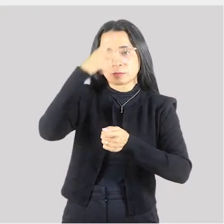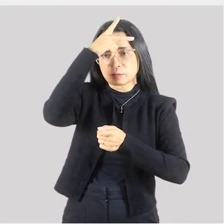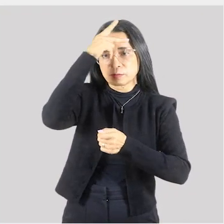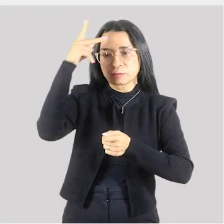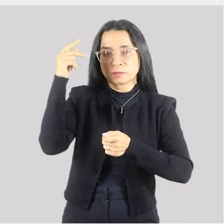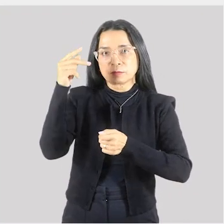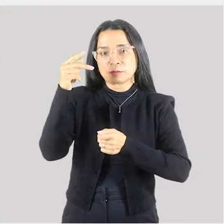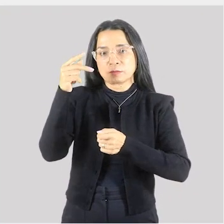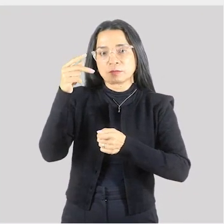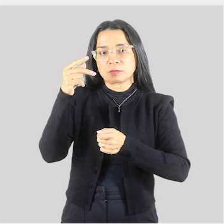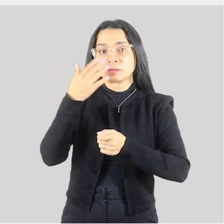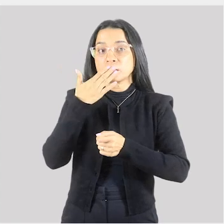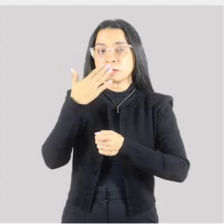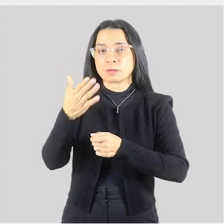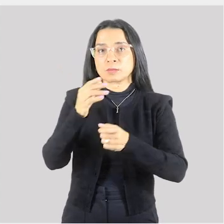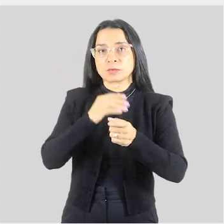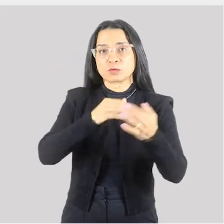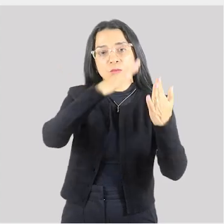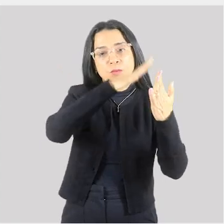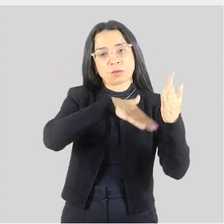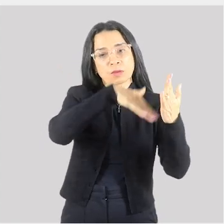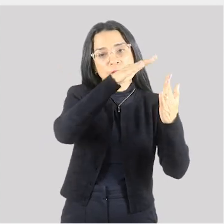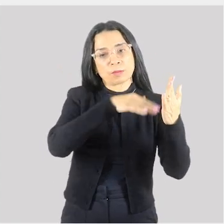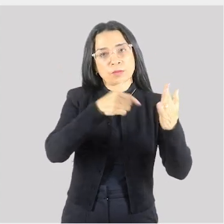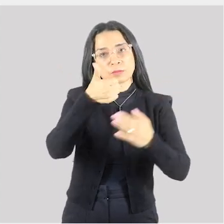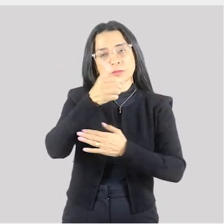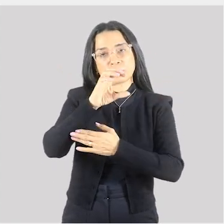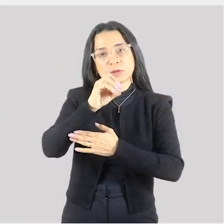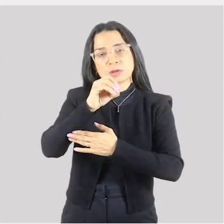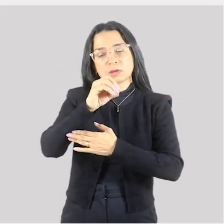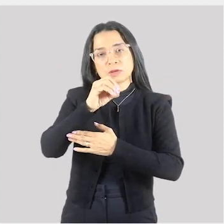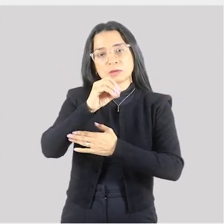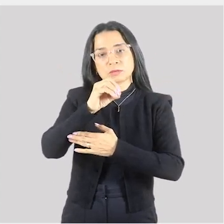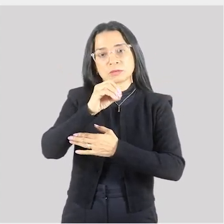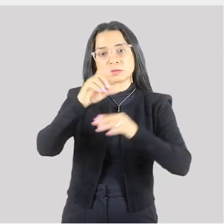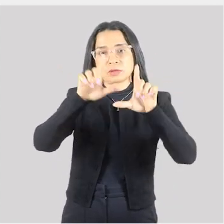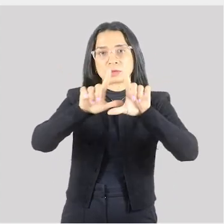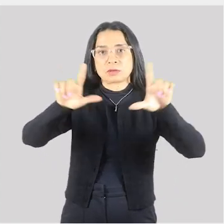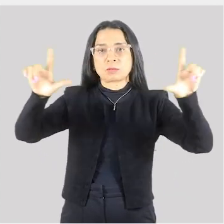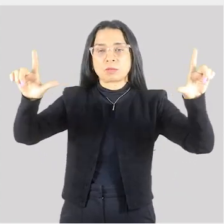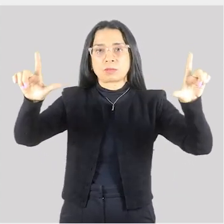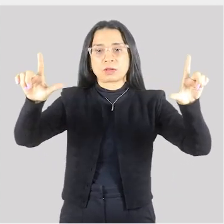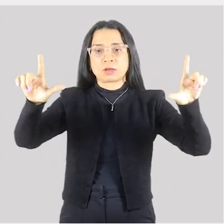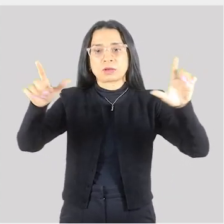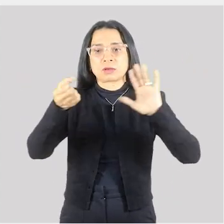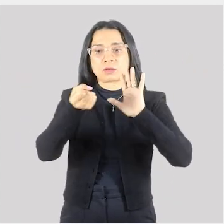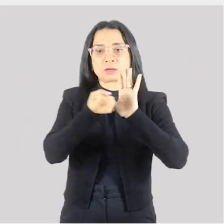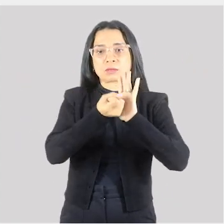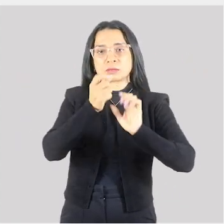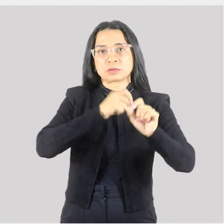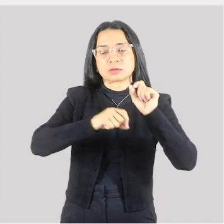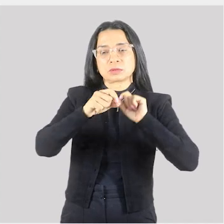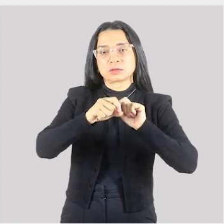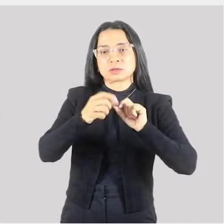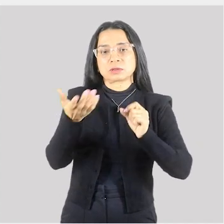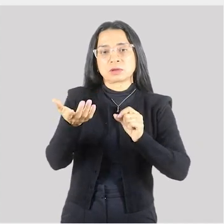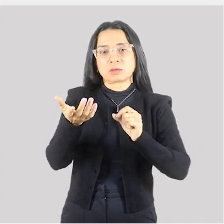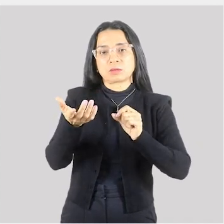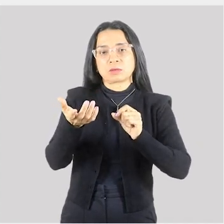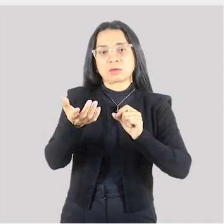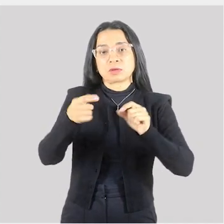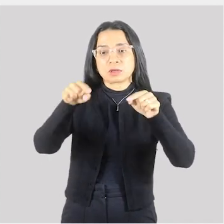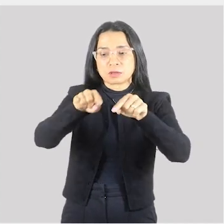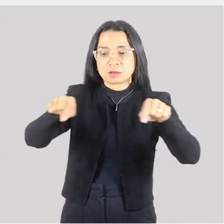municipal encomendou a pintura de 10 placas de sinalização para colocar em seu